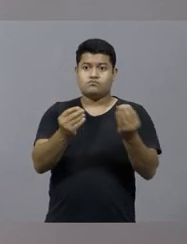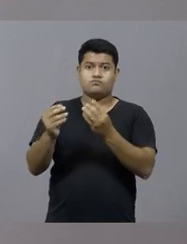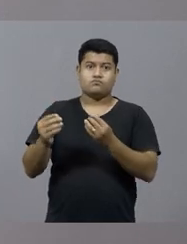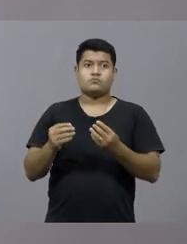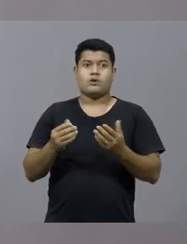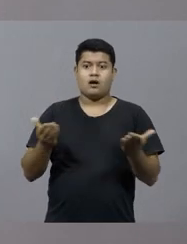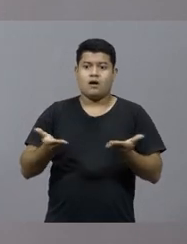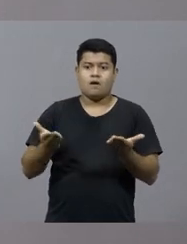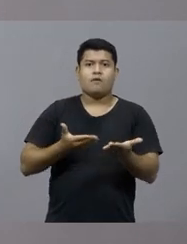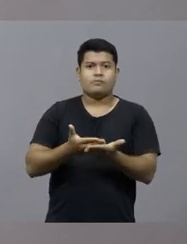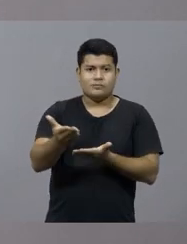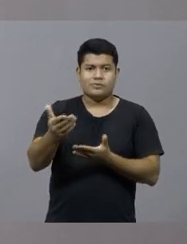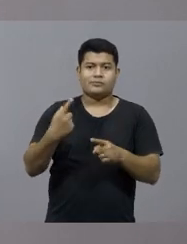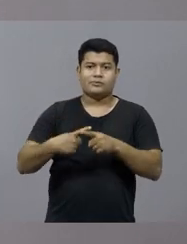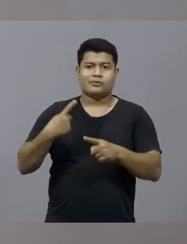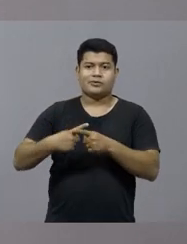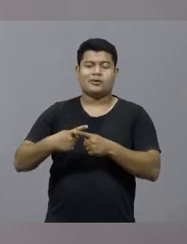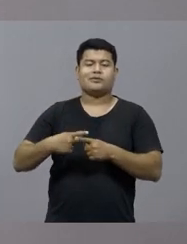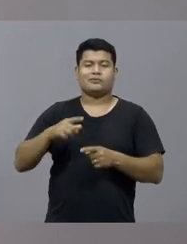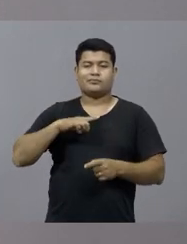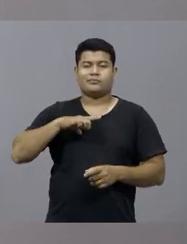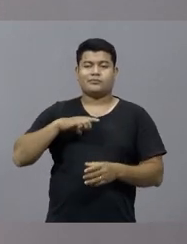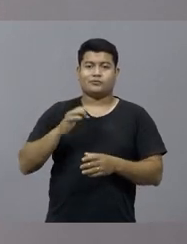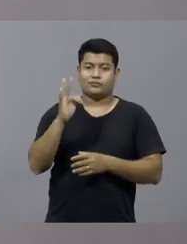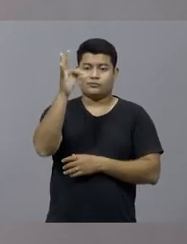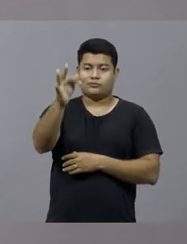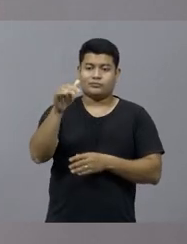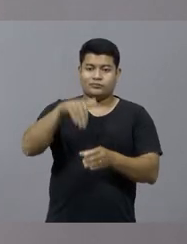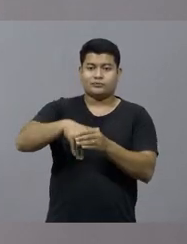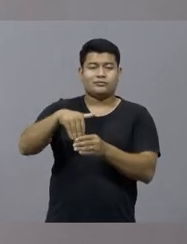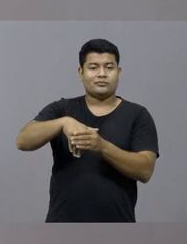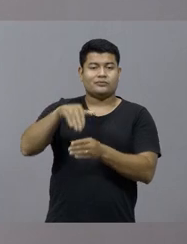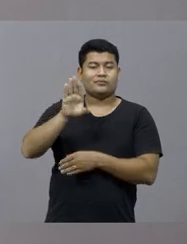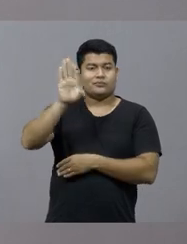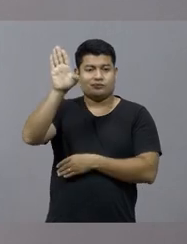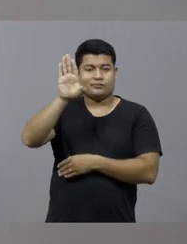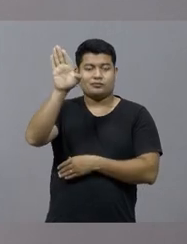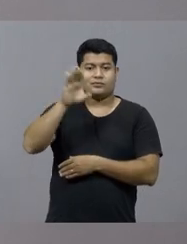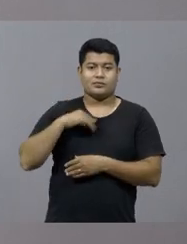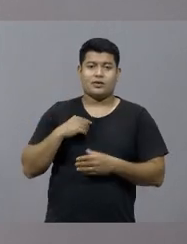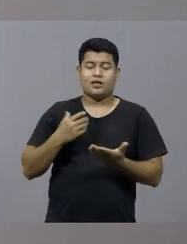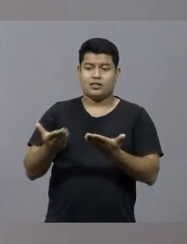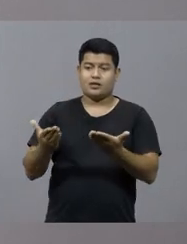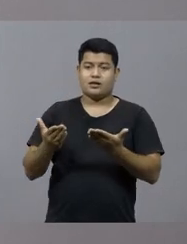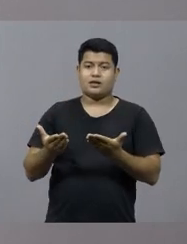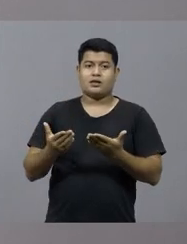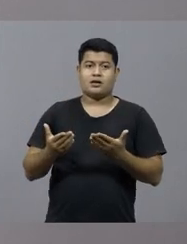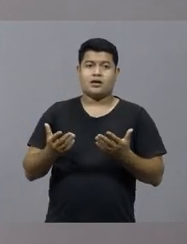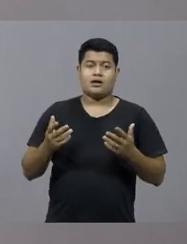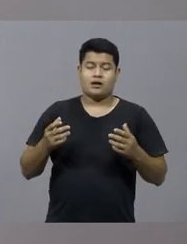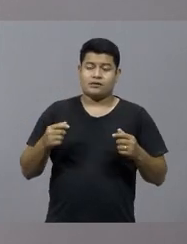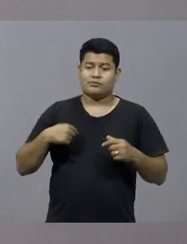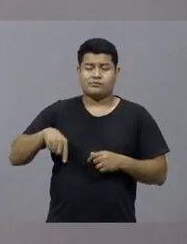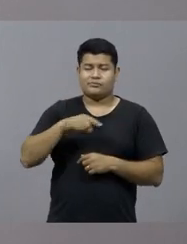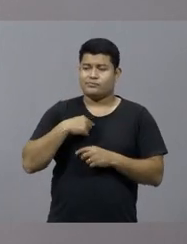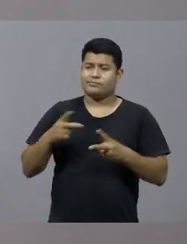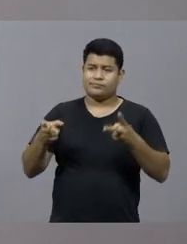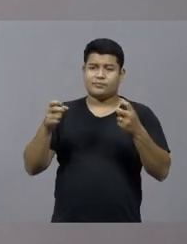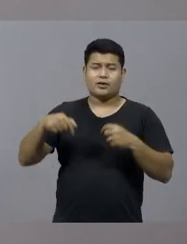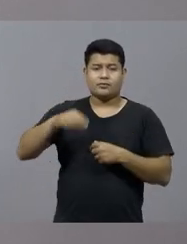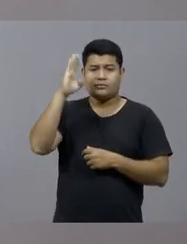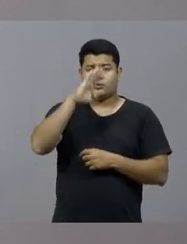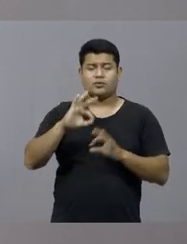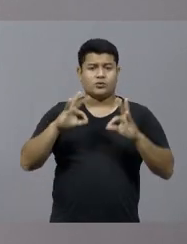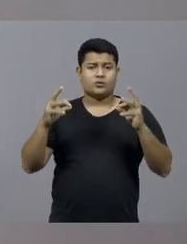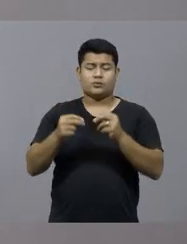período eleitoral e acontece o tempo todo quando existe polarização política como essa que a gente vê no Brasil hoje. O cidadão